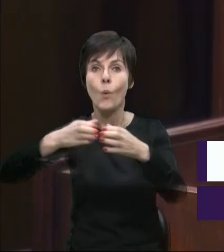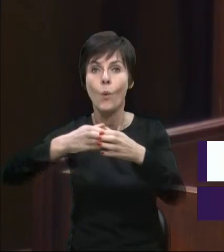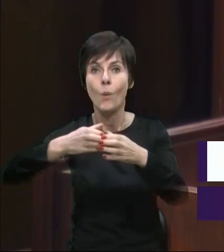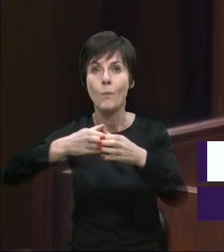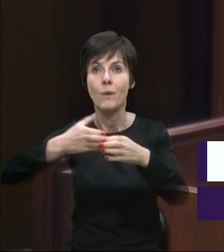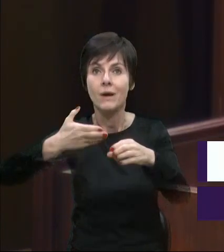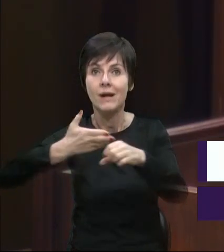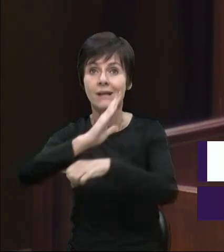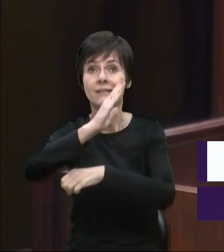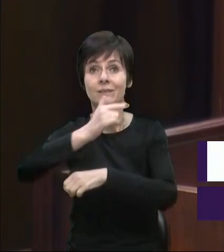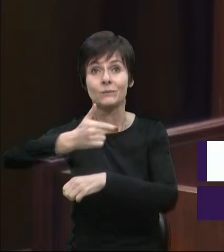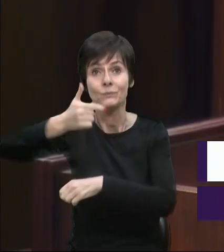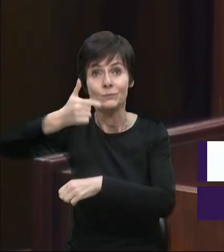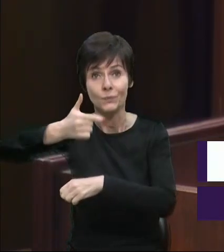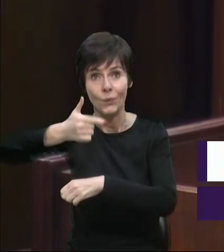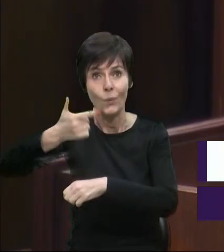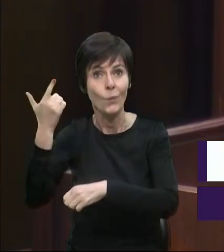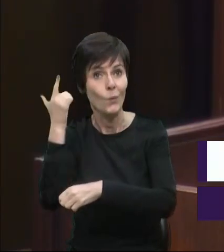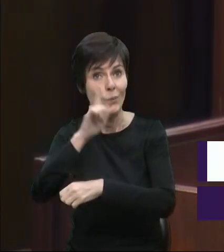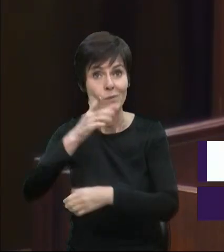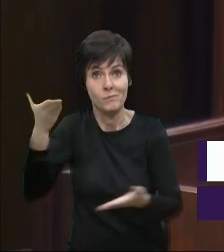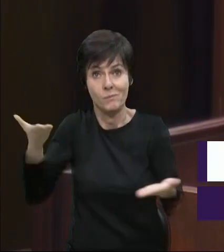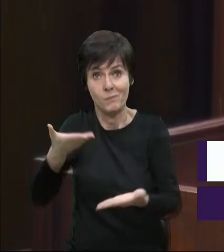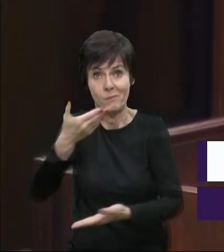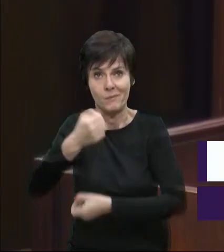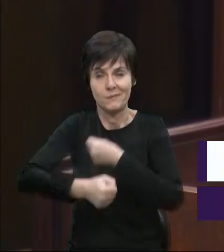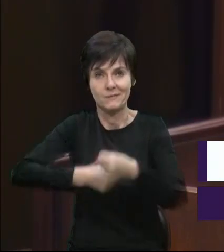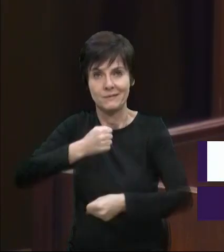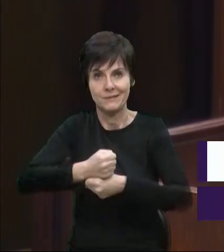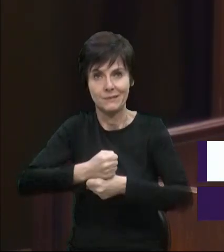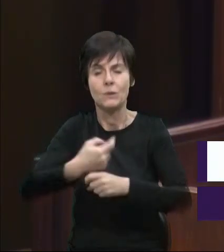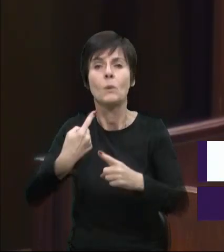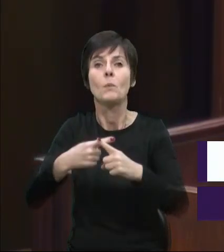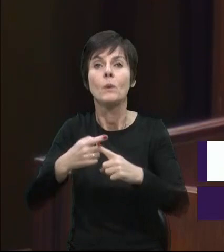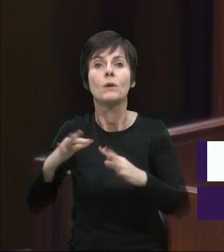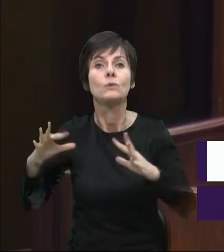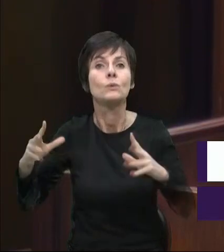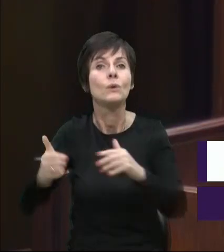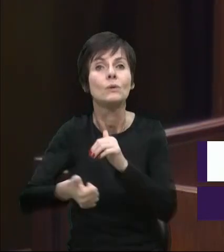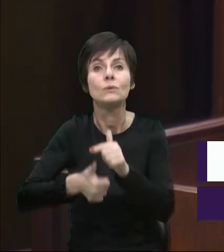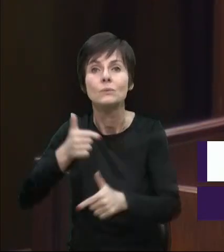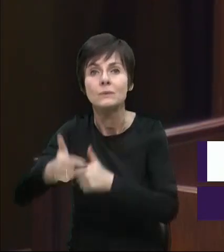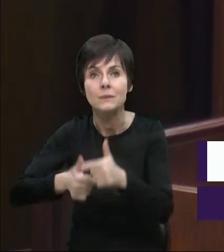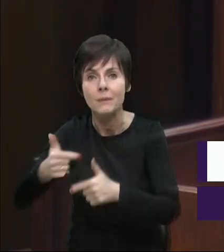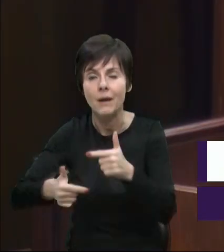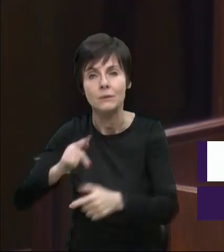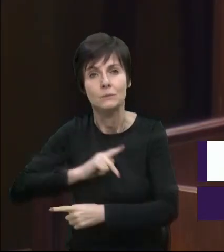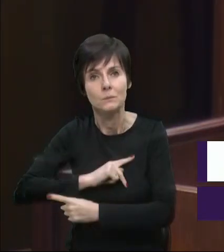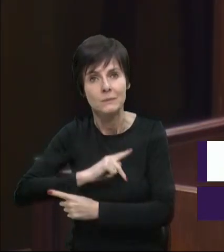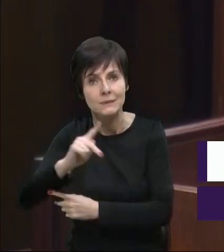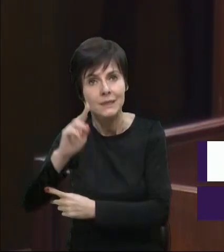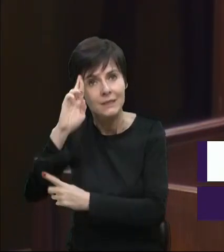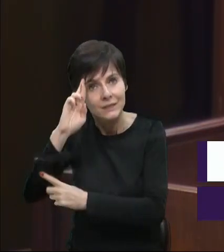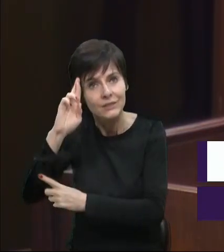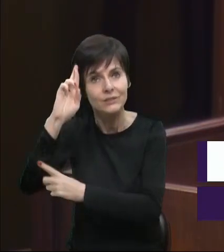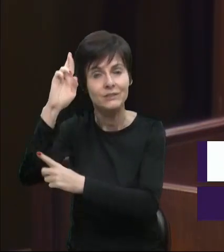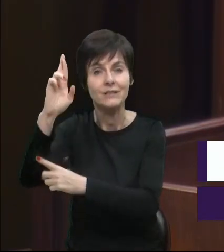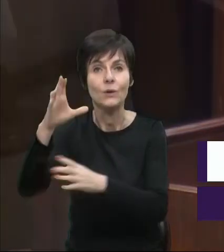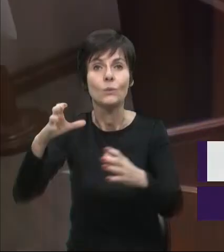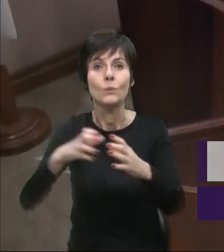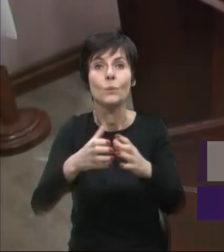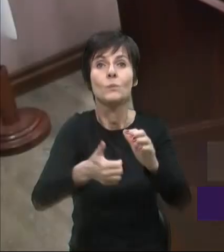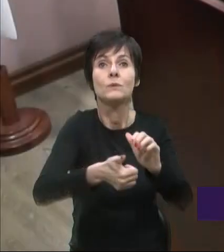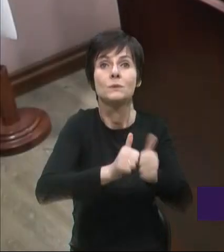o acesso esse ano por nós. E acho que é mérito do trabalho de todos, né? Desde a presidência, da direção, da nossa